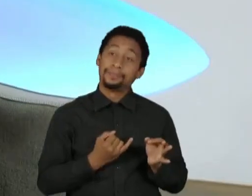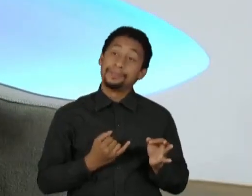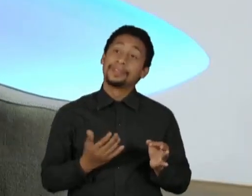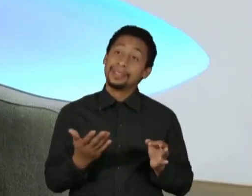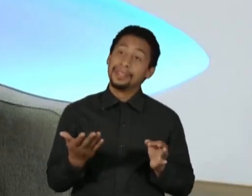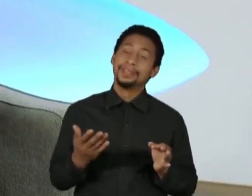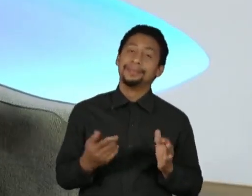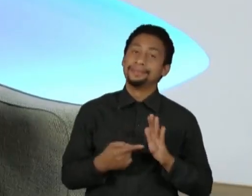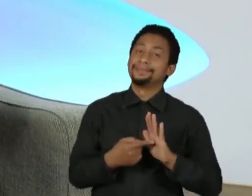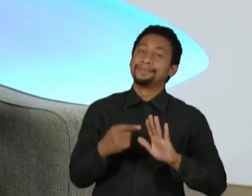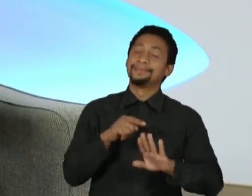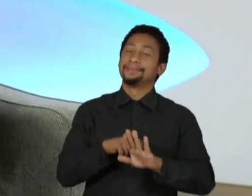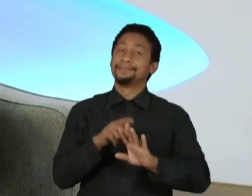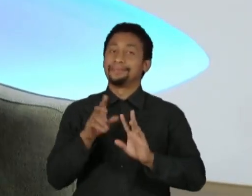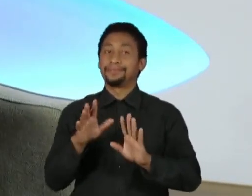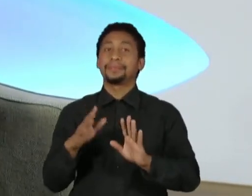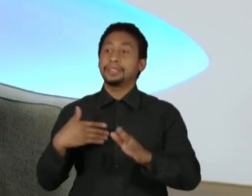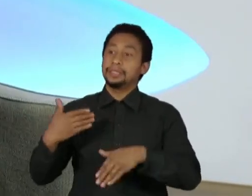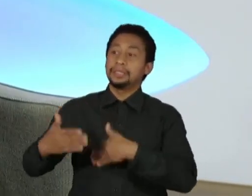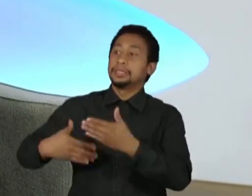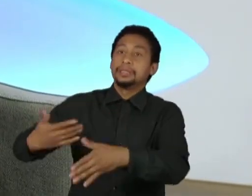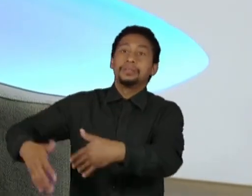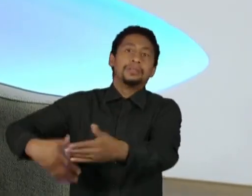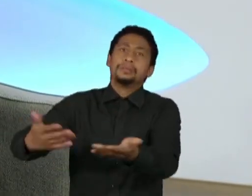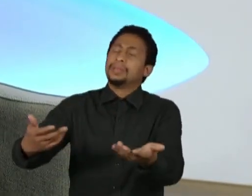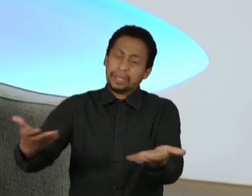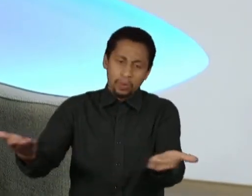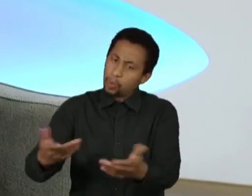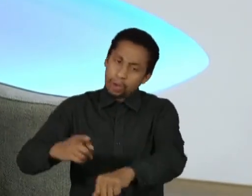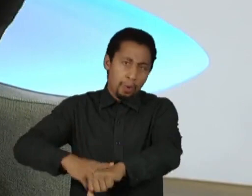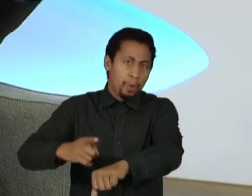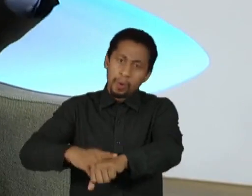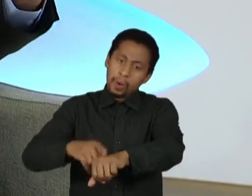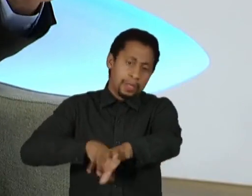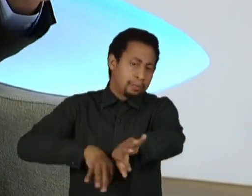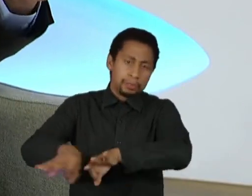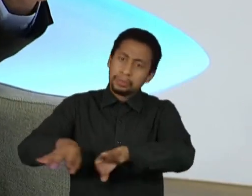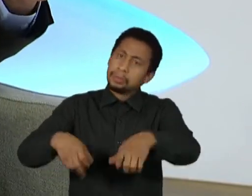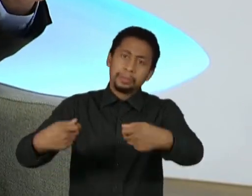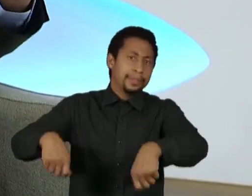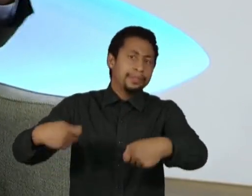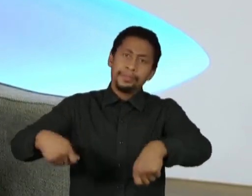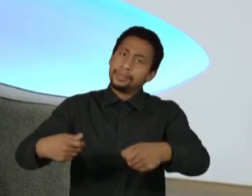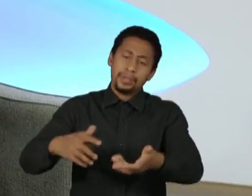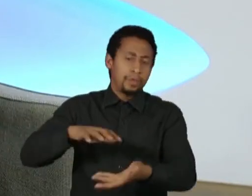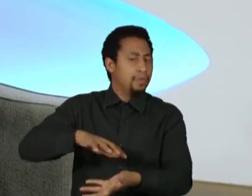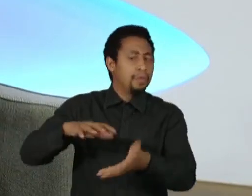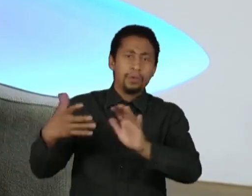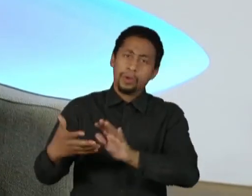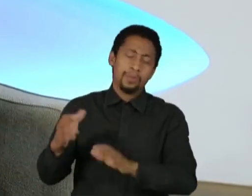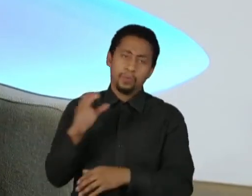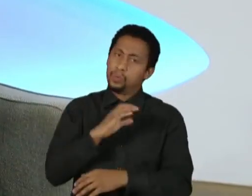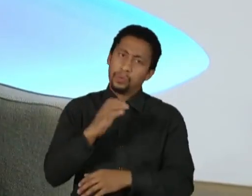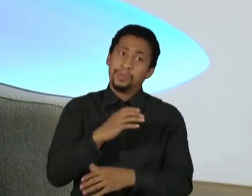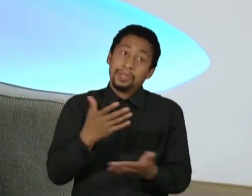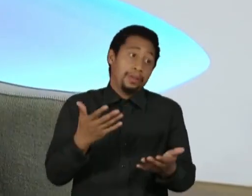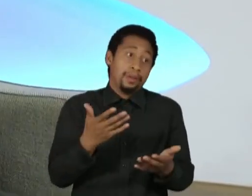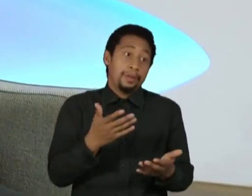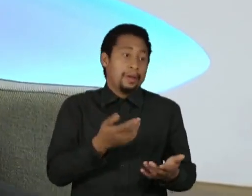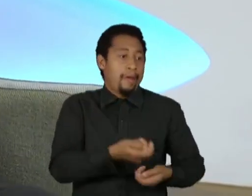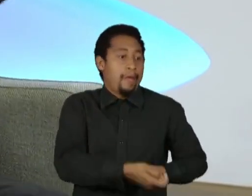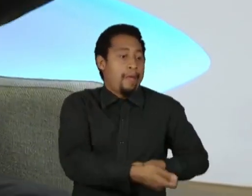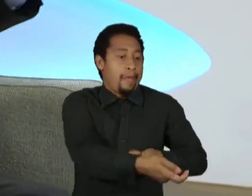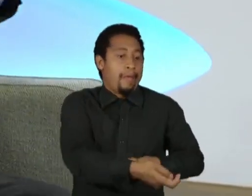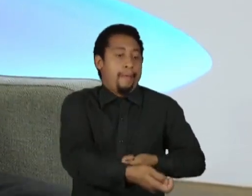eu acho que agora é a chegada da hora porque sistema tá ficando muito irracional né A questão do